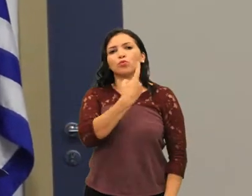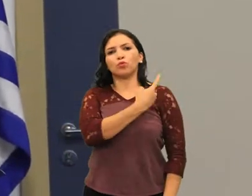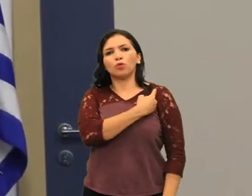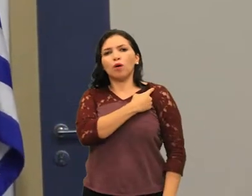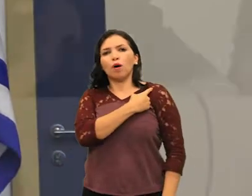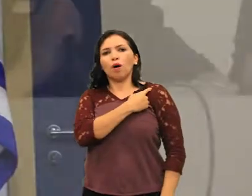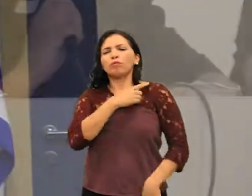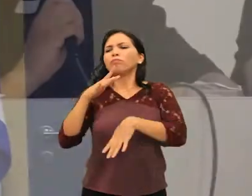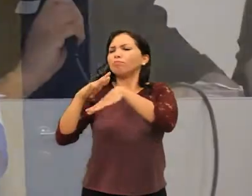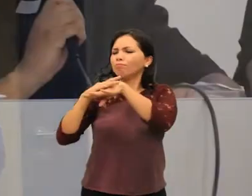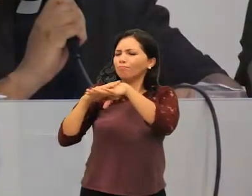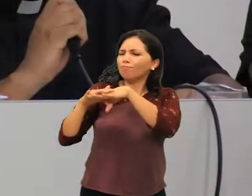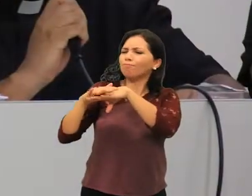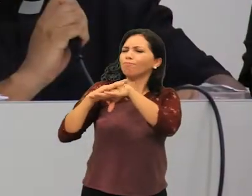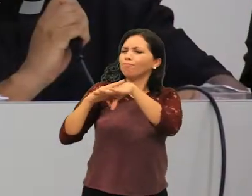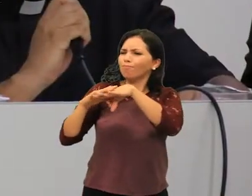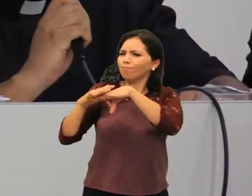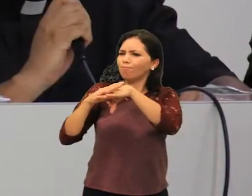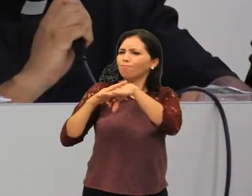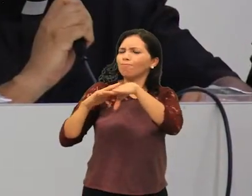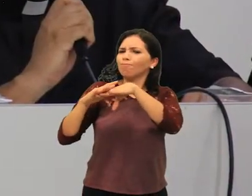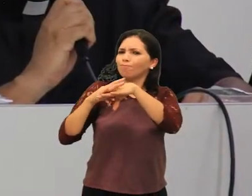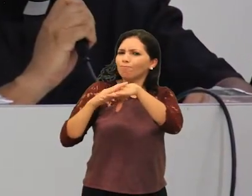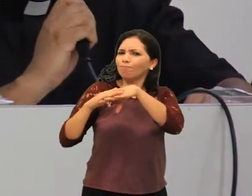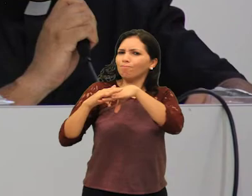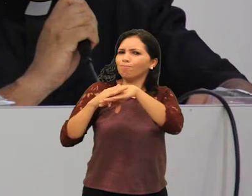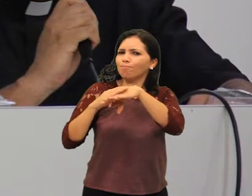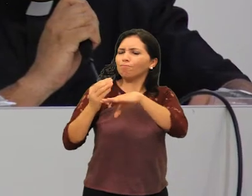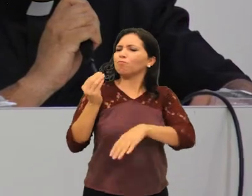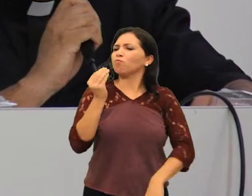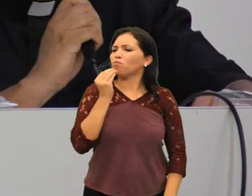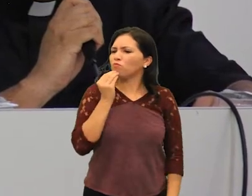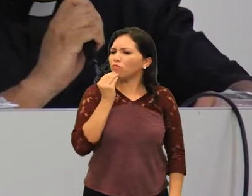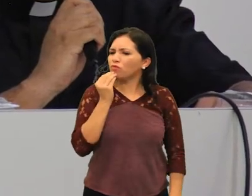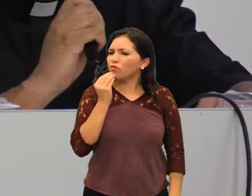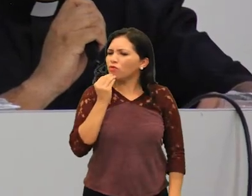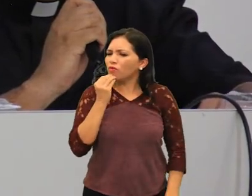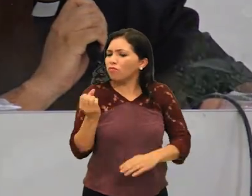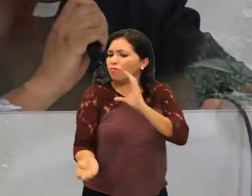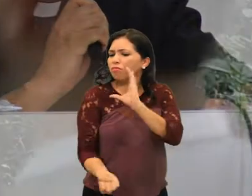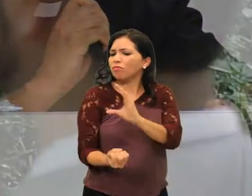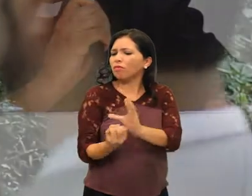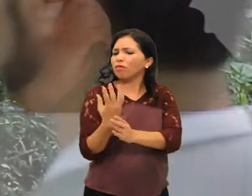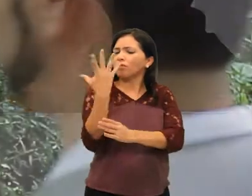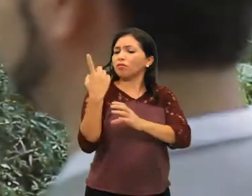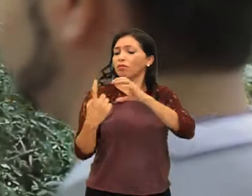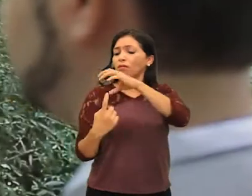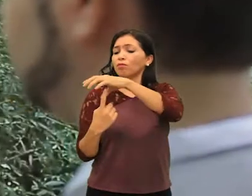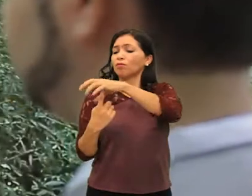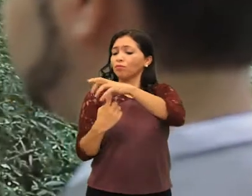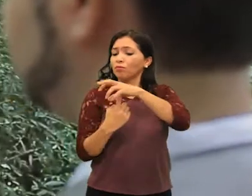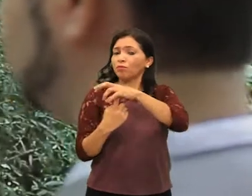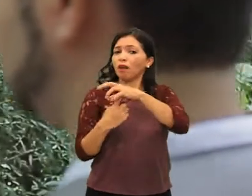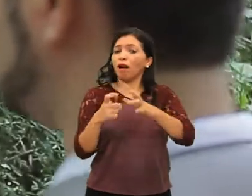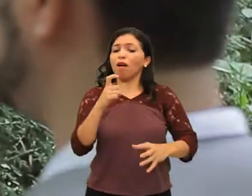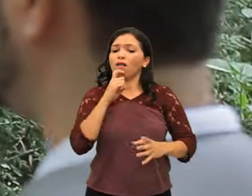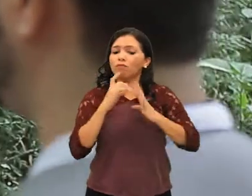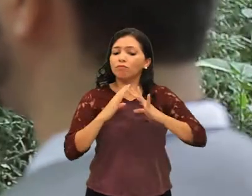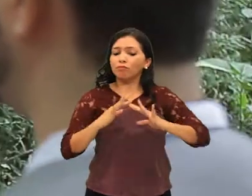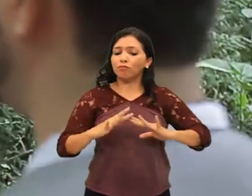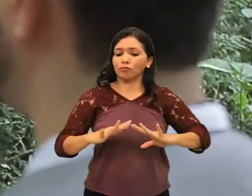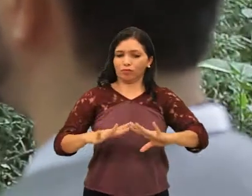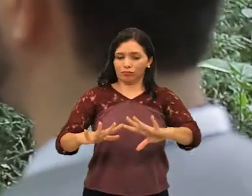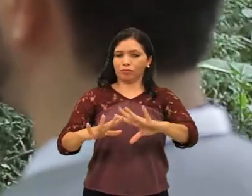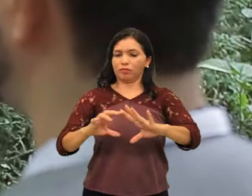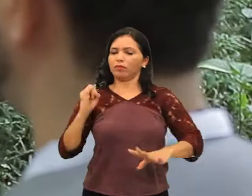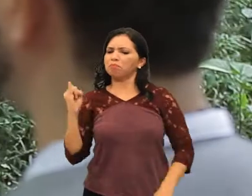a proposta, né, da criação de um parque de cerrado. É importante dizer